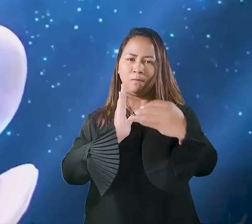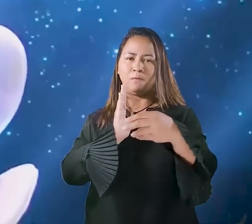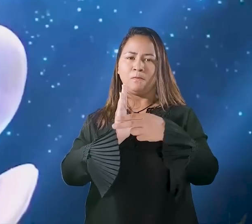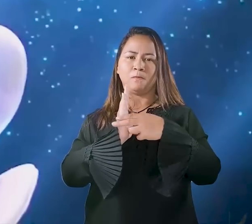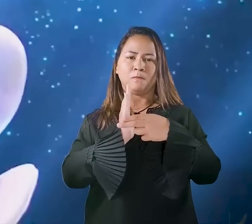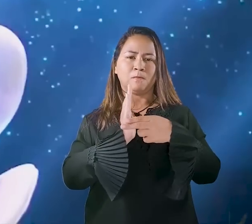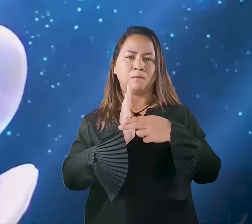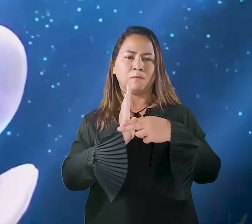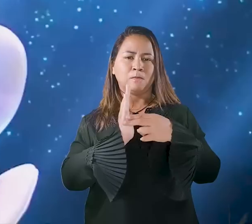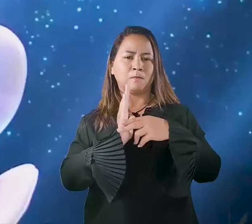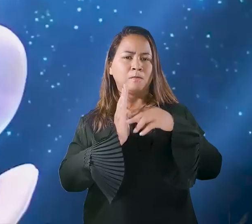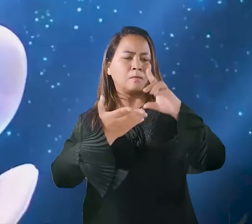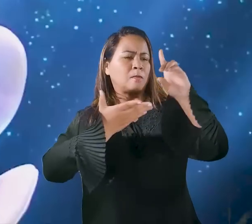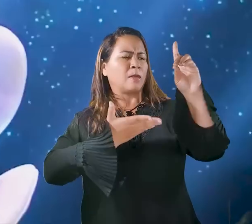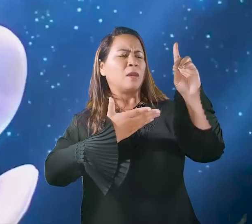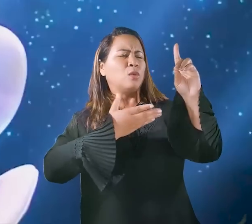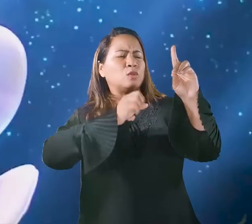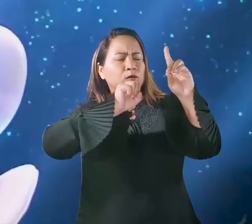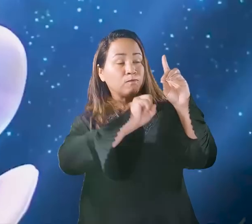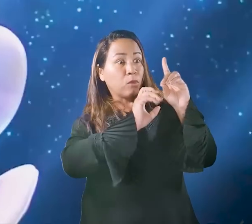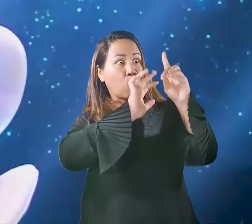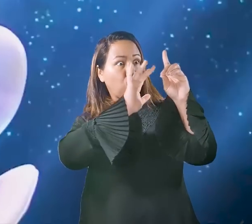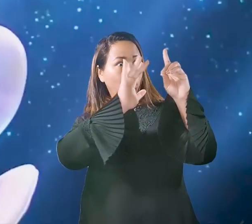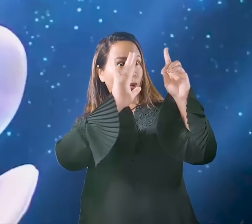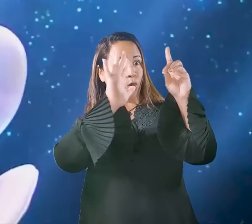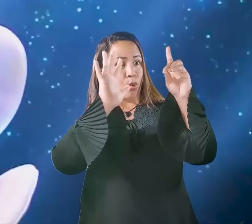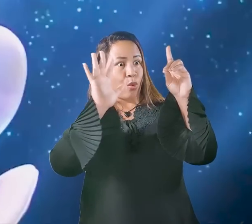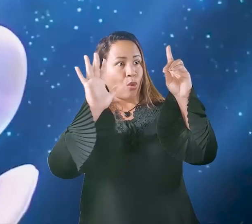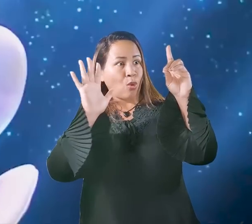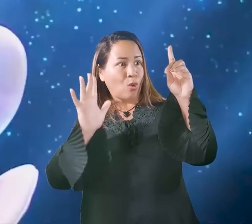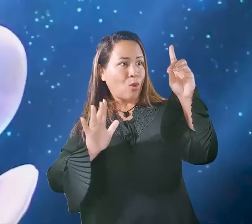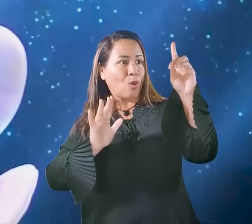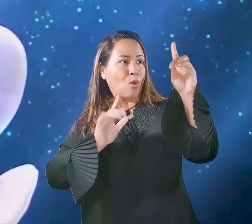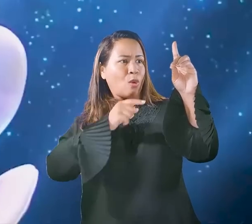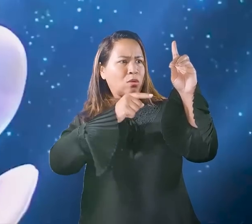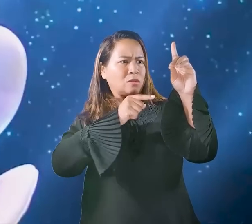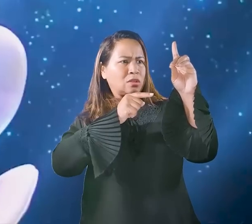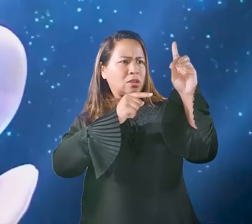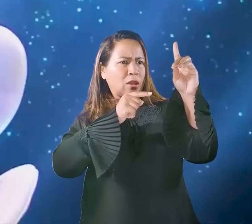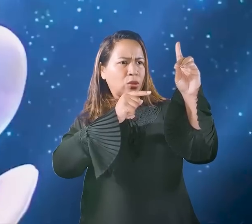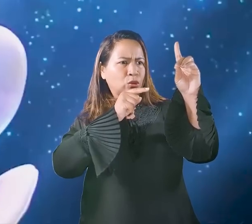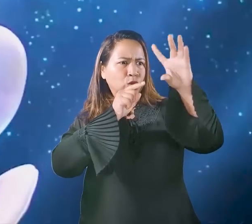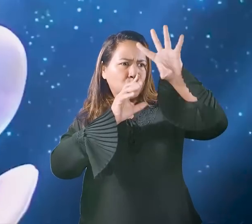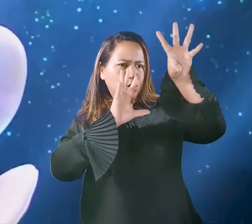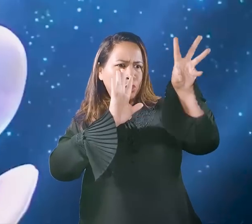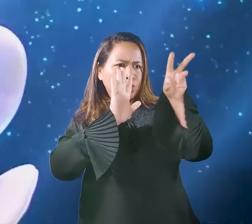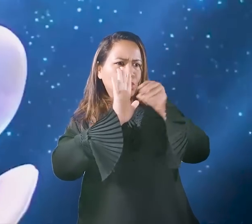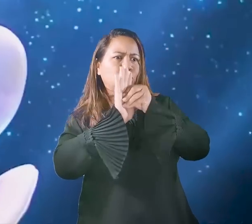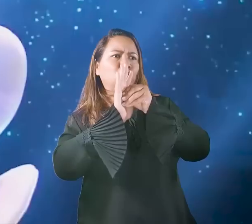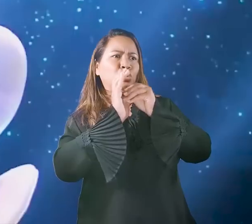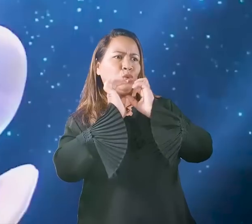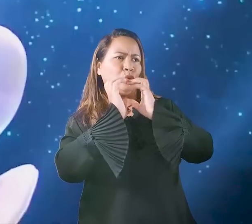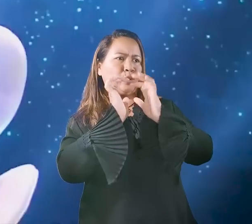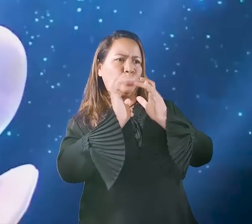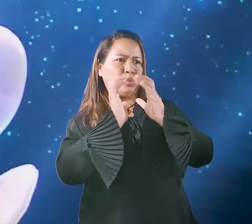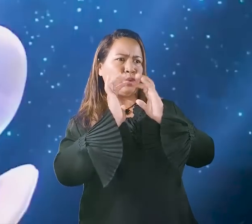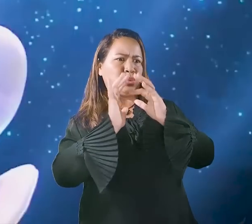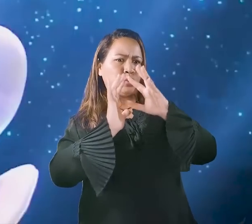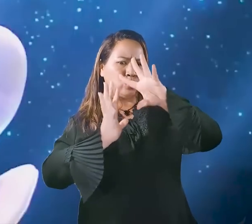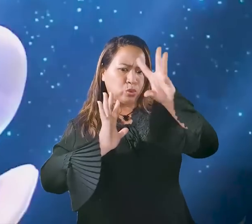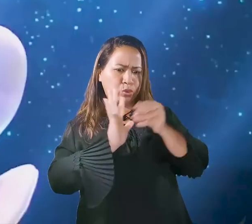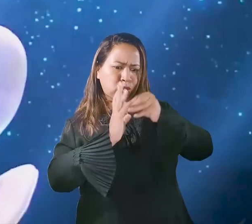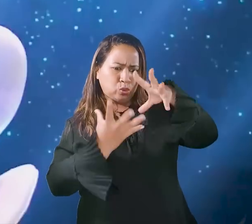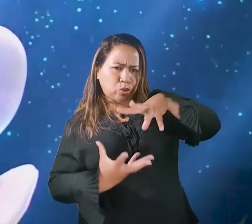Consciência, presença divina de luz. Consciência que está na minha alma, no meu corpo, no meu